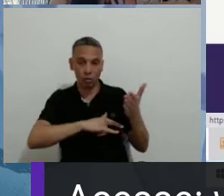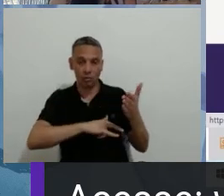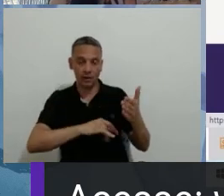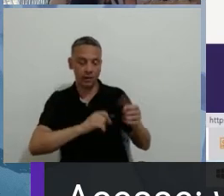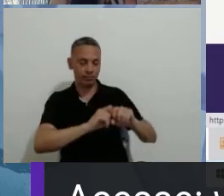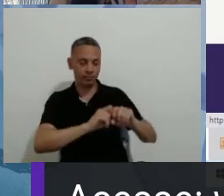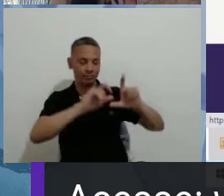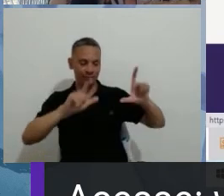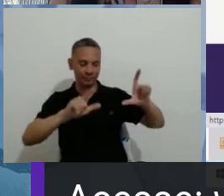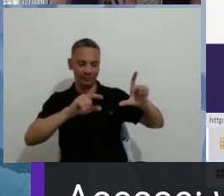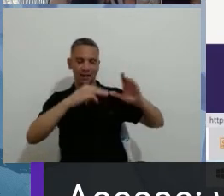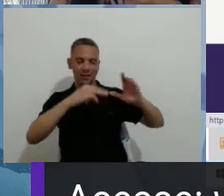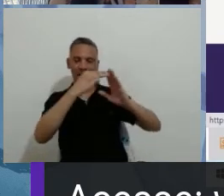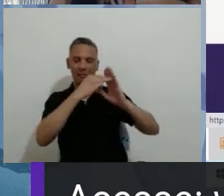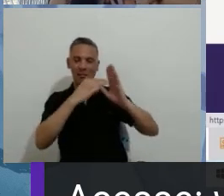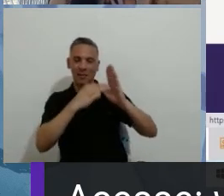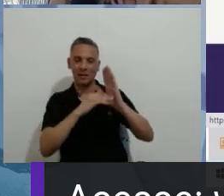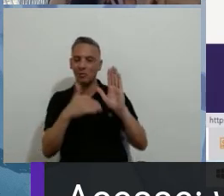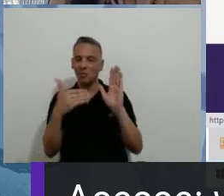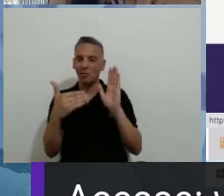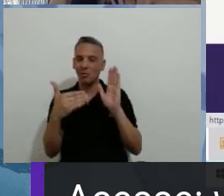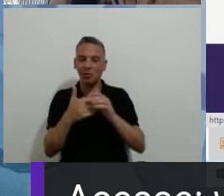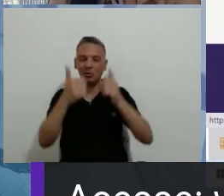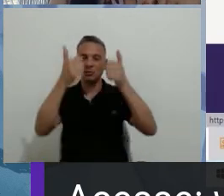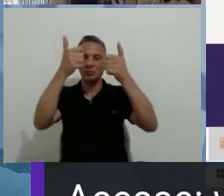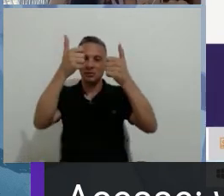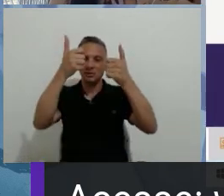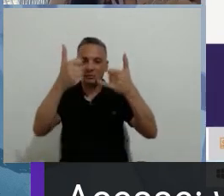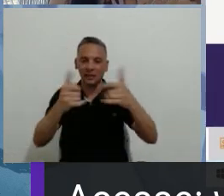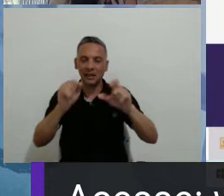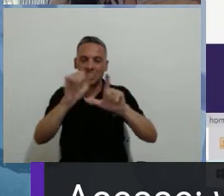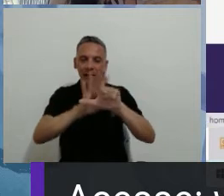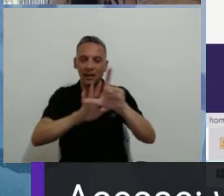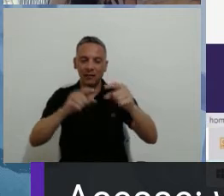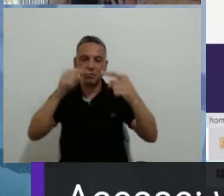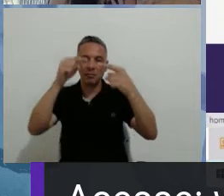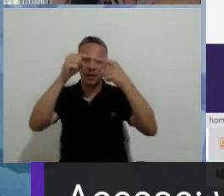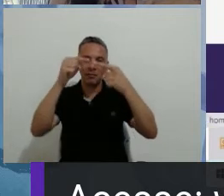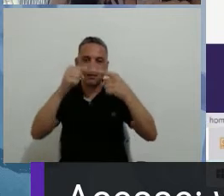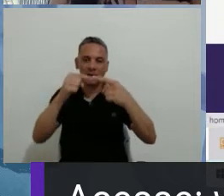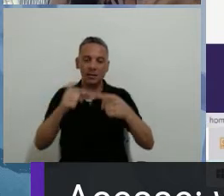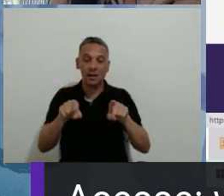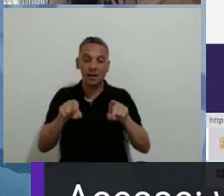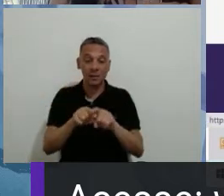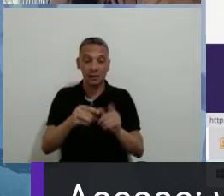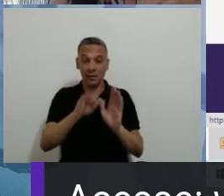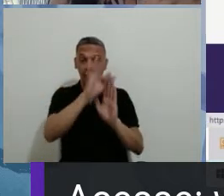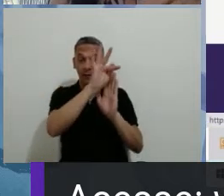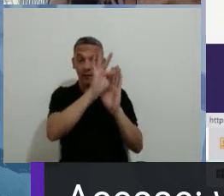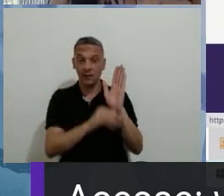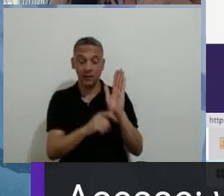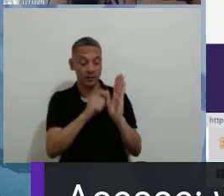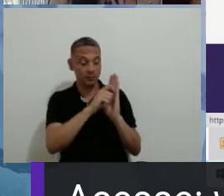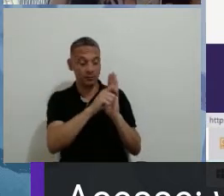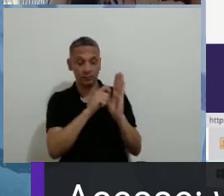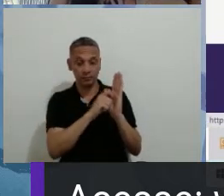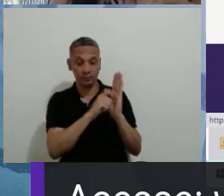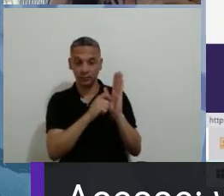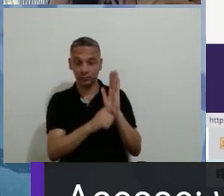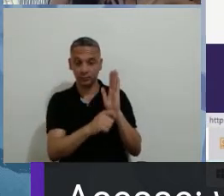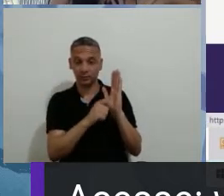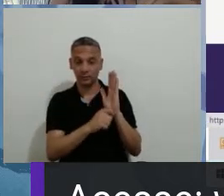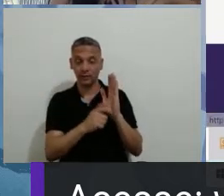metodologia de elaboração desses indicadores e da plataforma como um todo, e traz também uma ficha de metadados para todos os